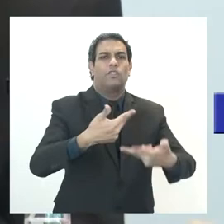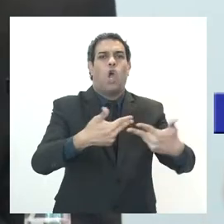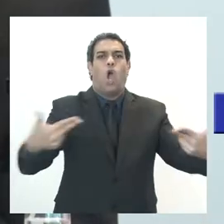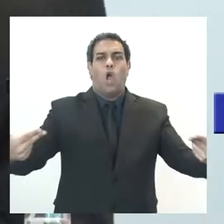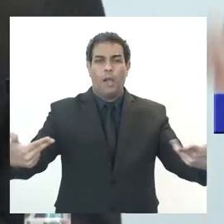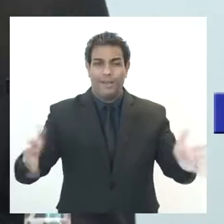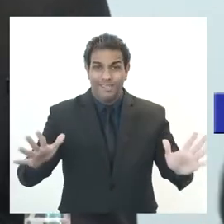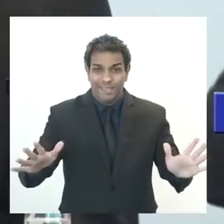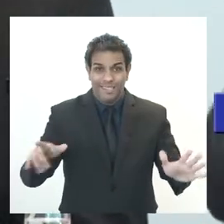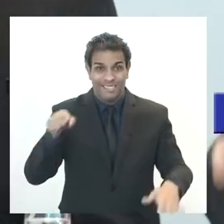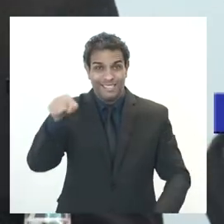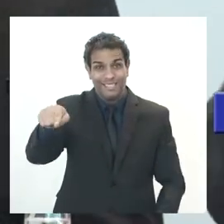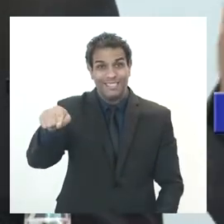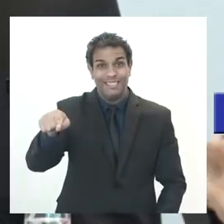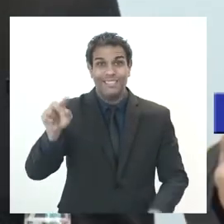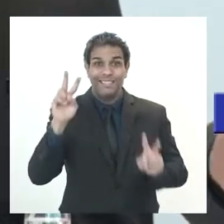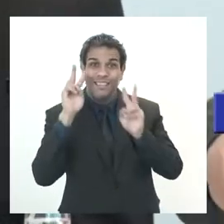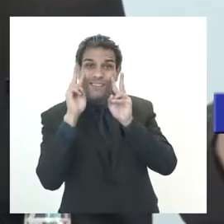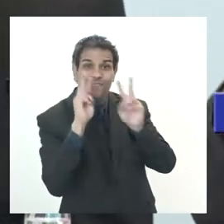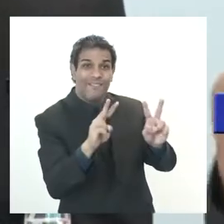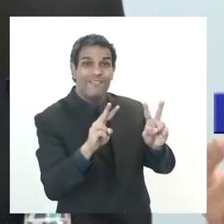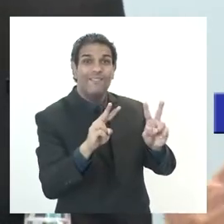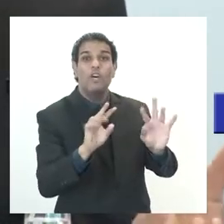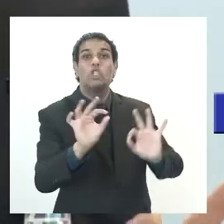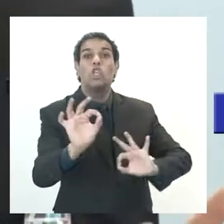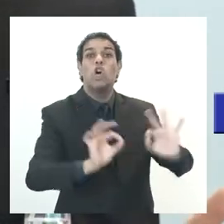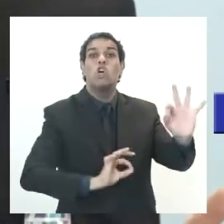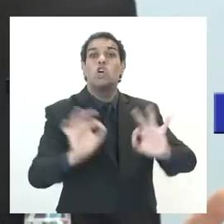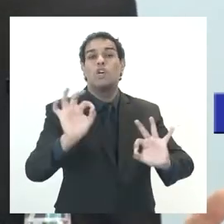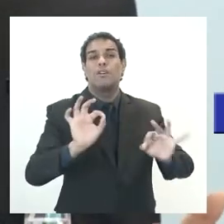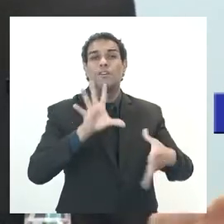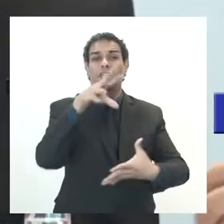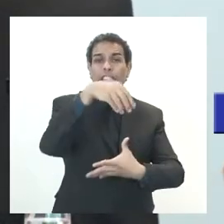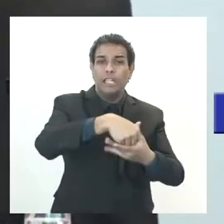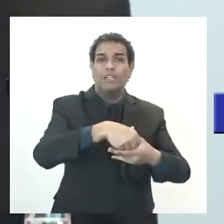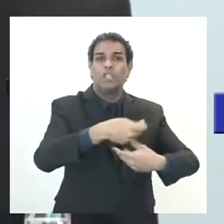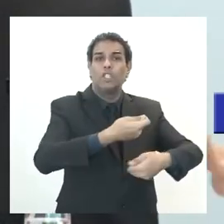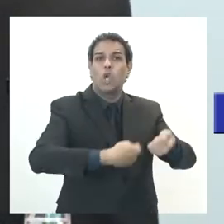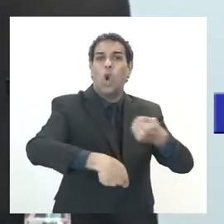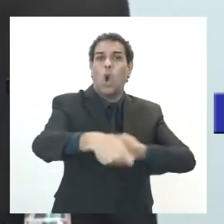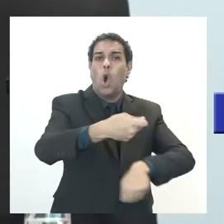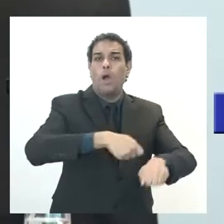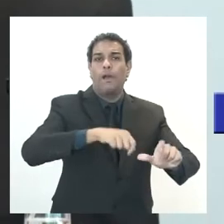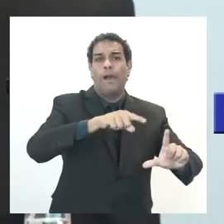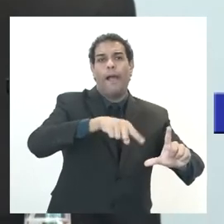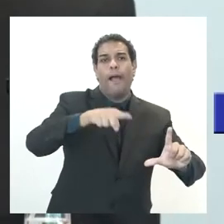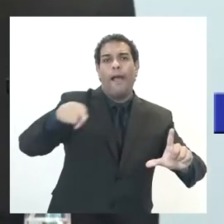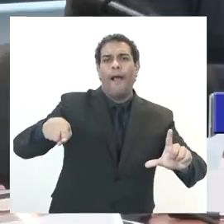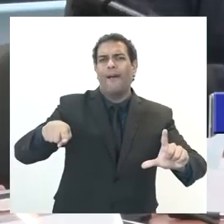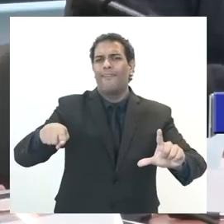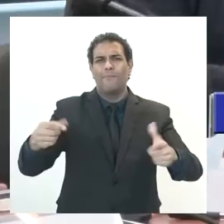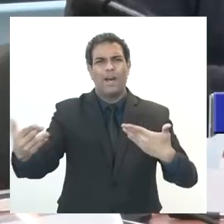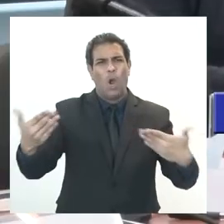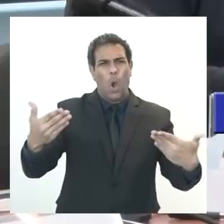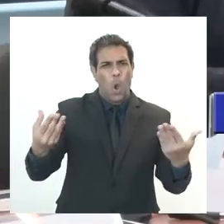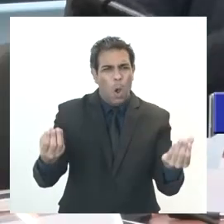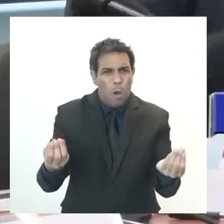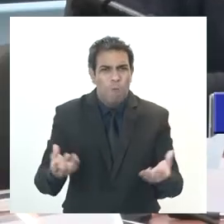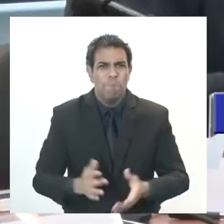e é esse o olhar que ele tem sobre o organização a gente pode comparar